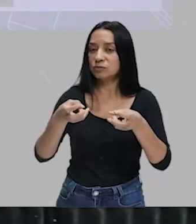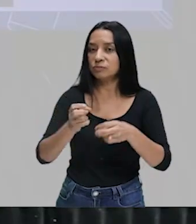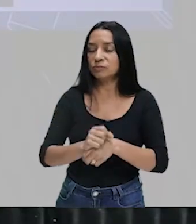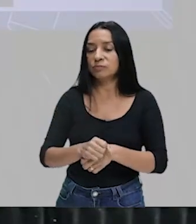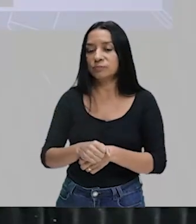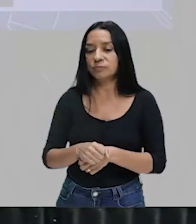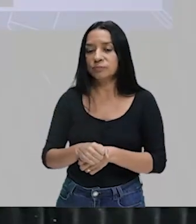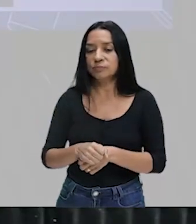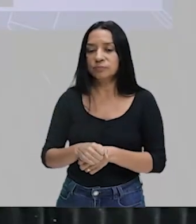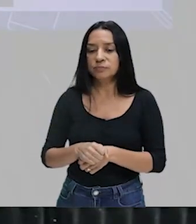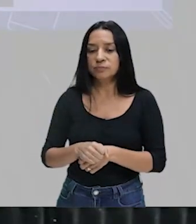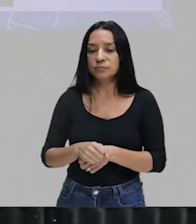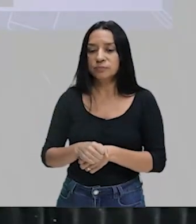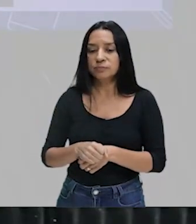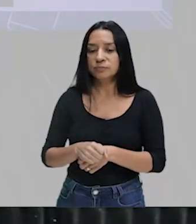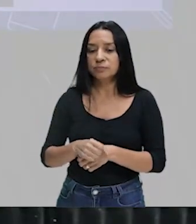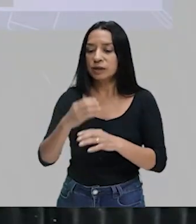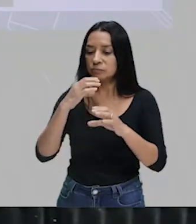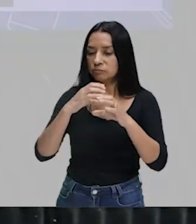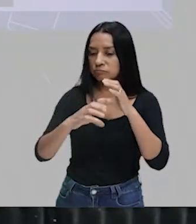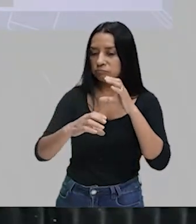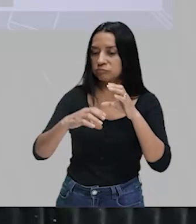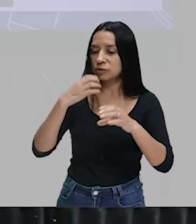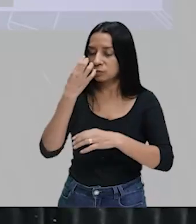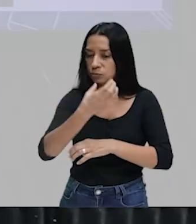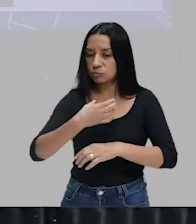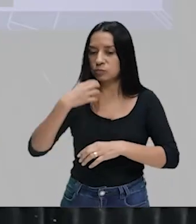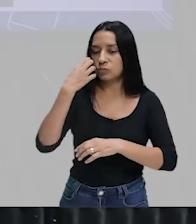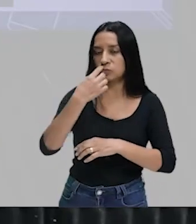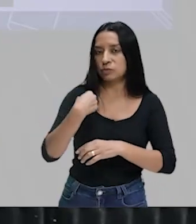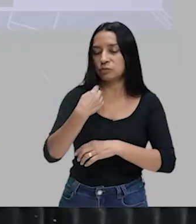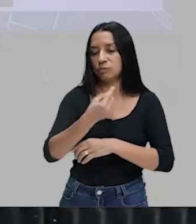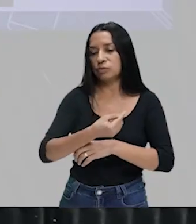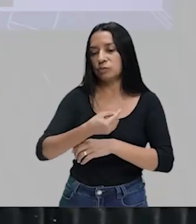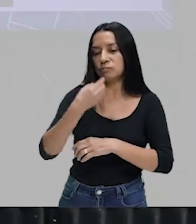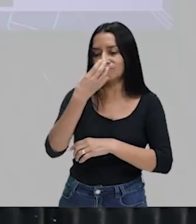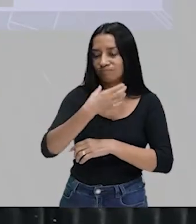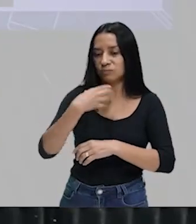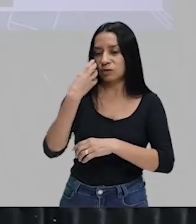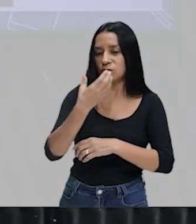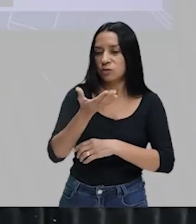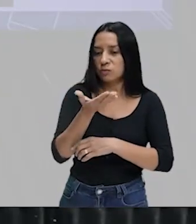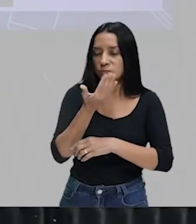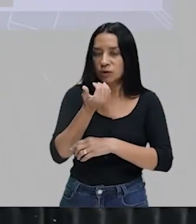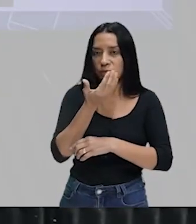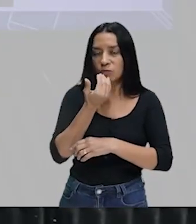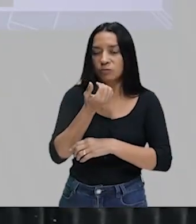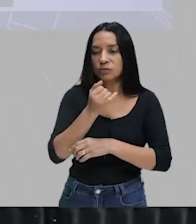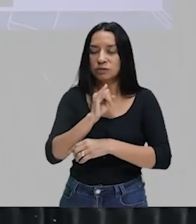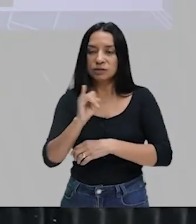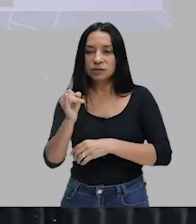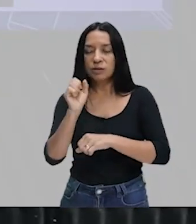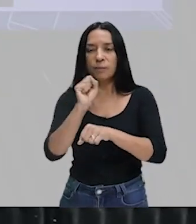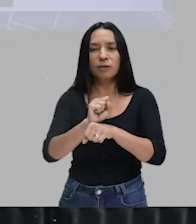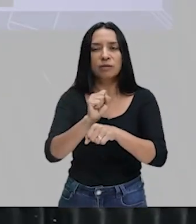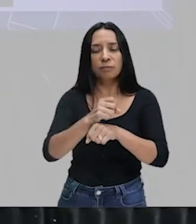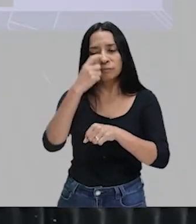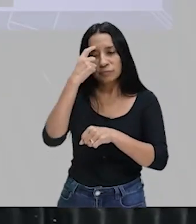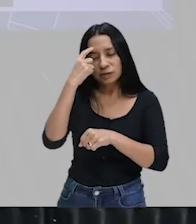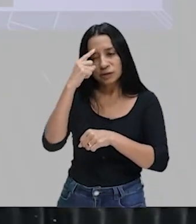gente também acompanha, nas canções que nós cantamos, na comida que nós comemos. Então, se você parar para pensar um